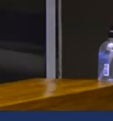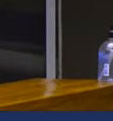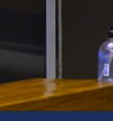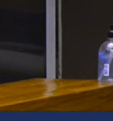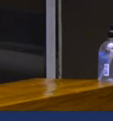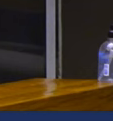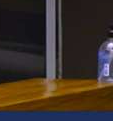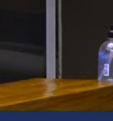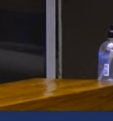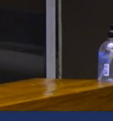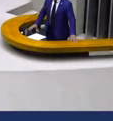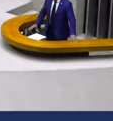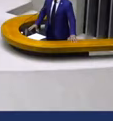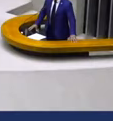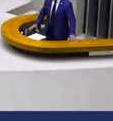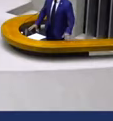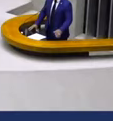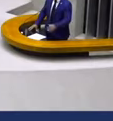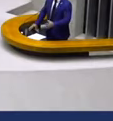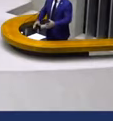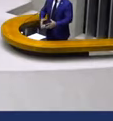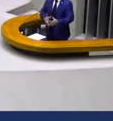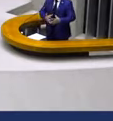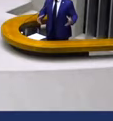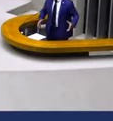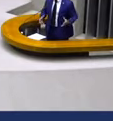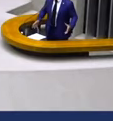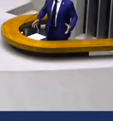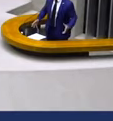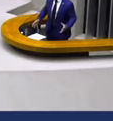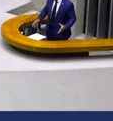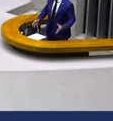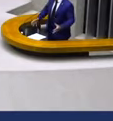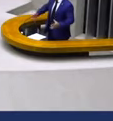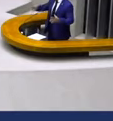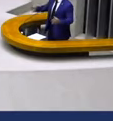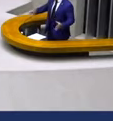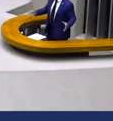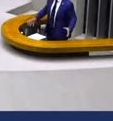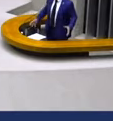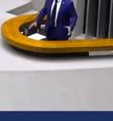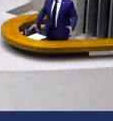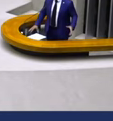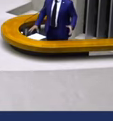gastos. E que fez um verdadeiro estrago, né? Ele